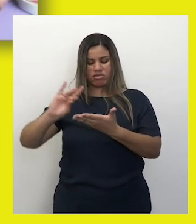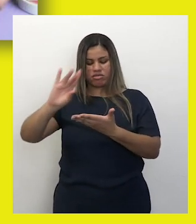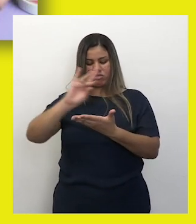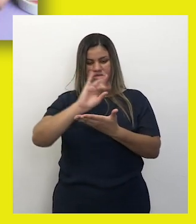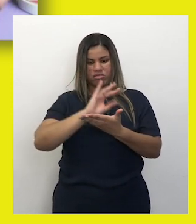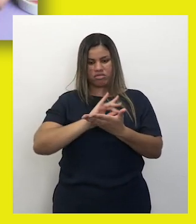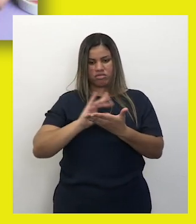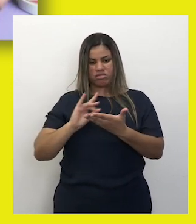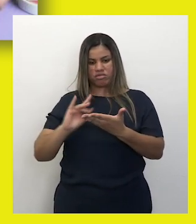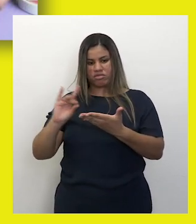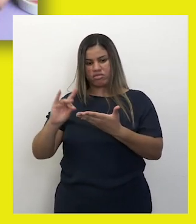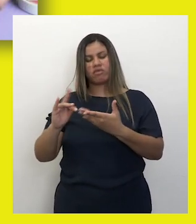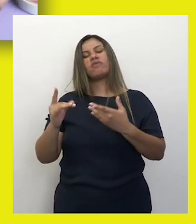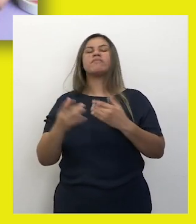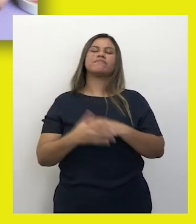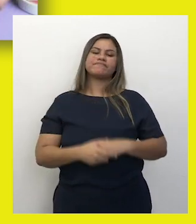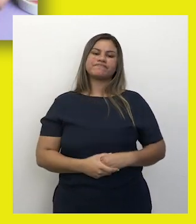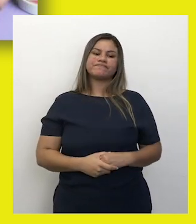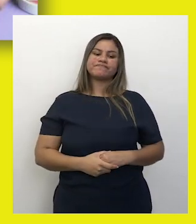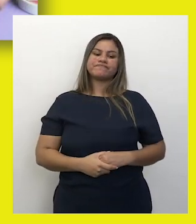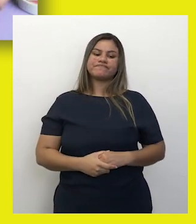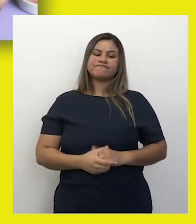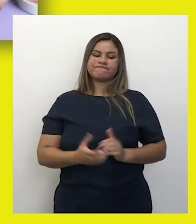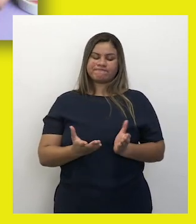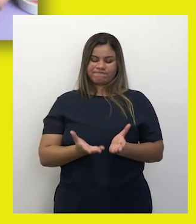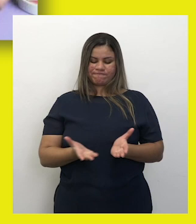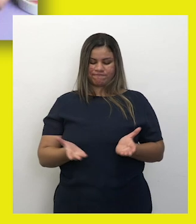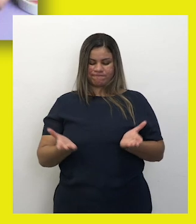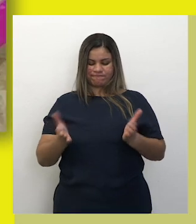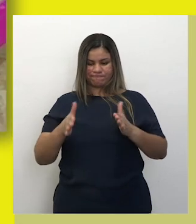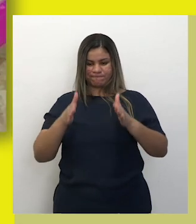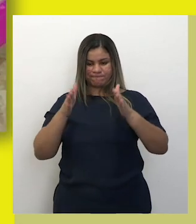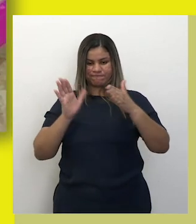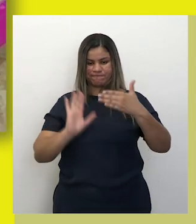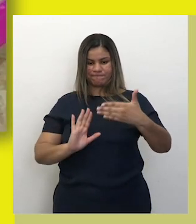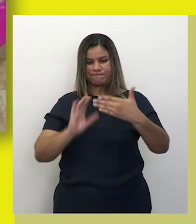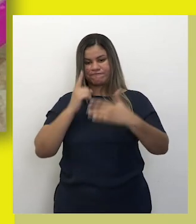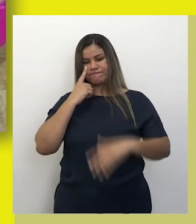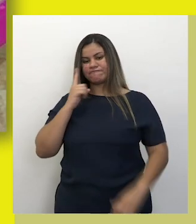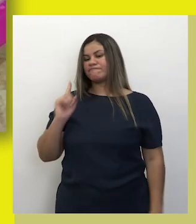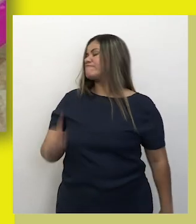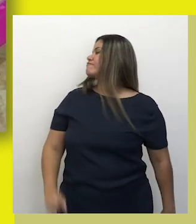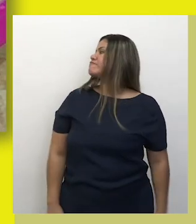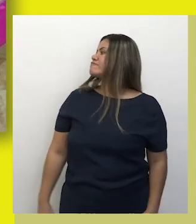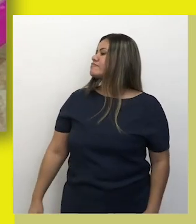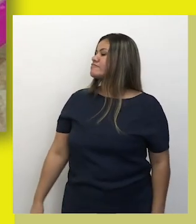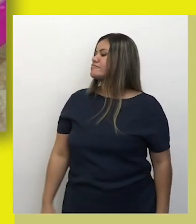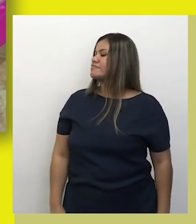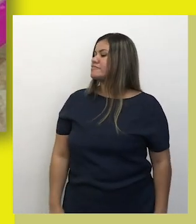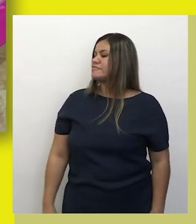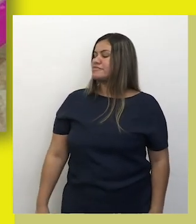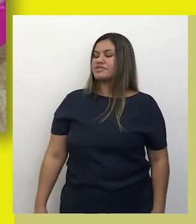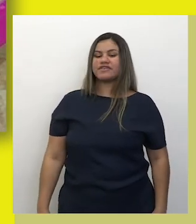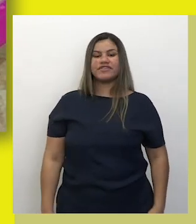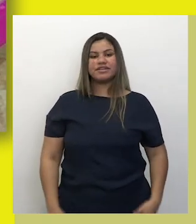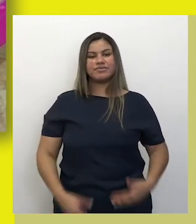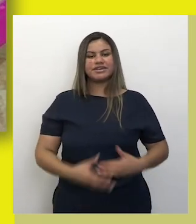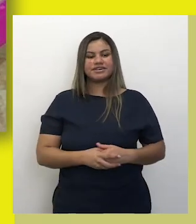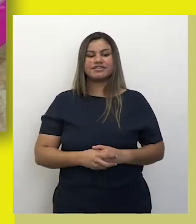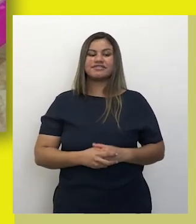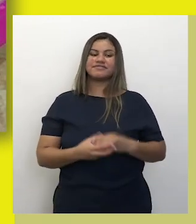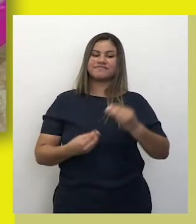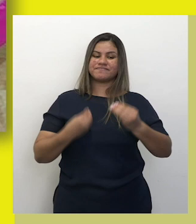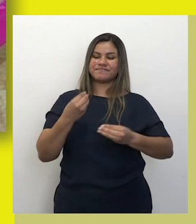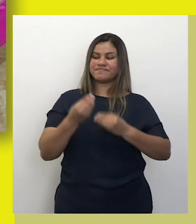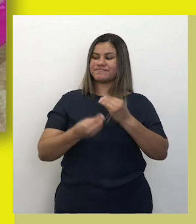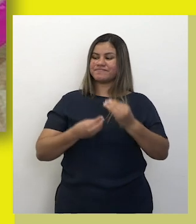retângulo maior de papel de presente, envolvendo toda a caixa. No terceiro passo, dobre a parte